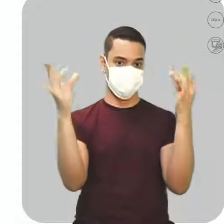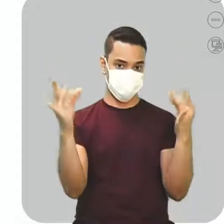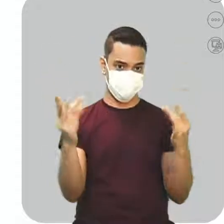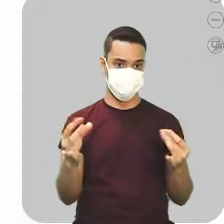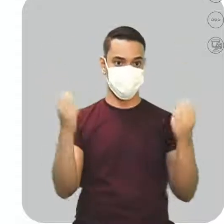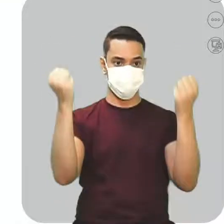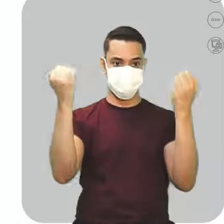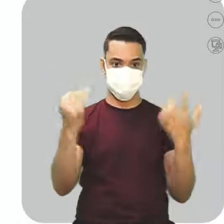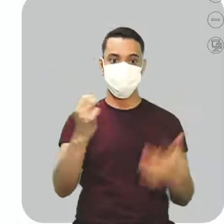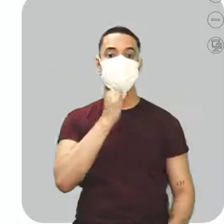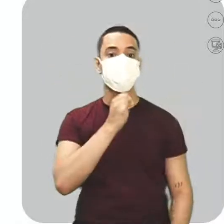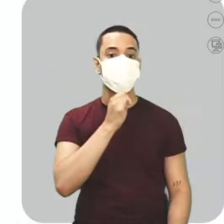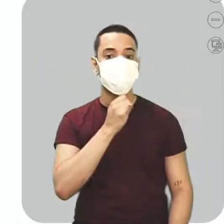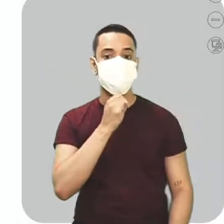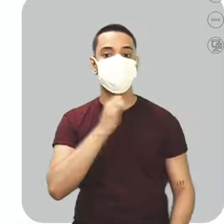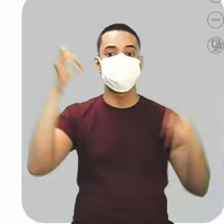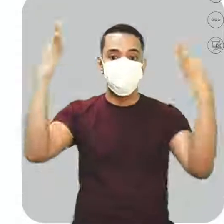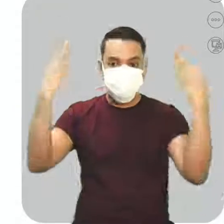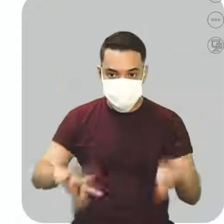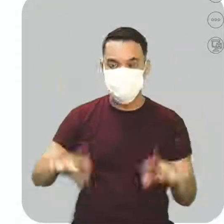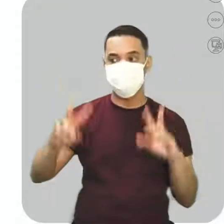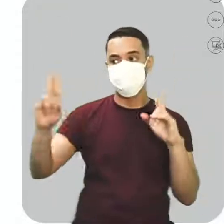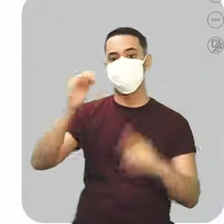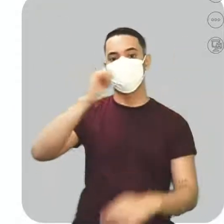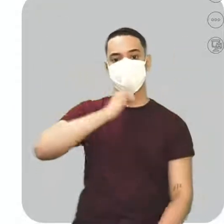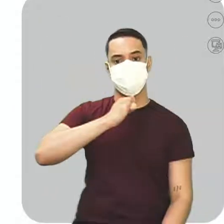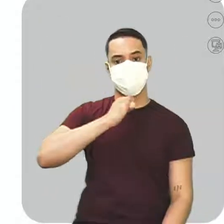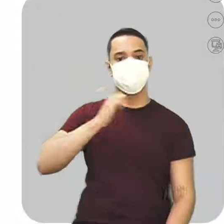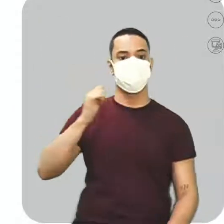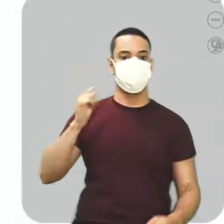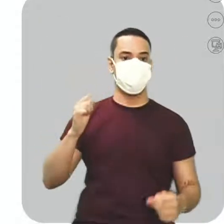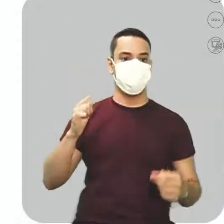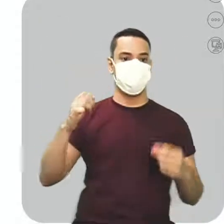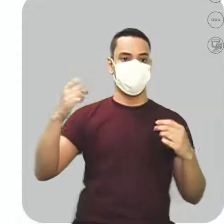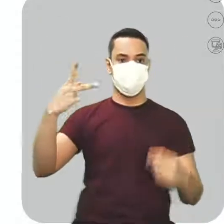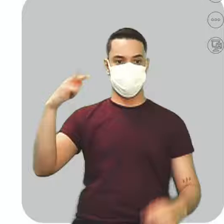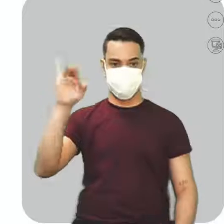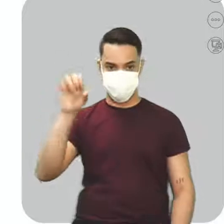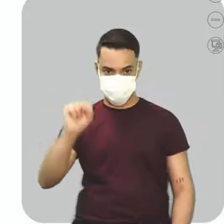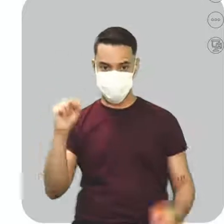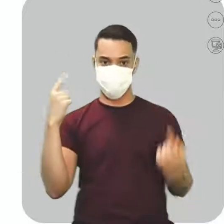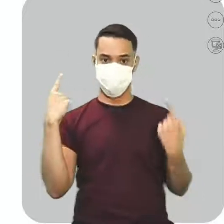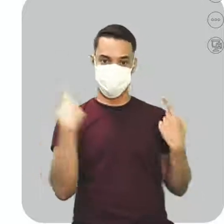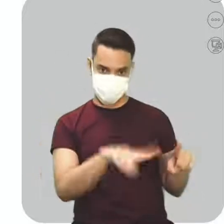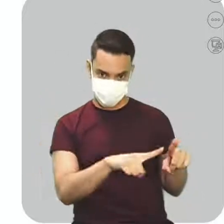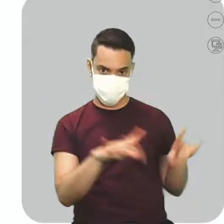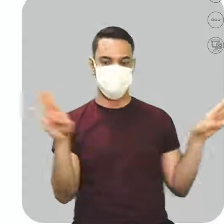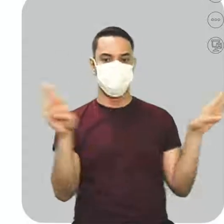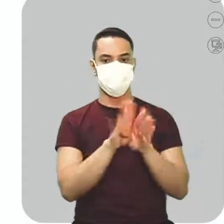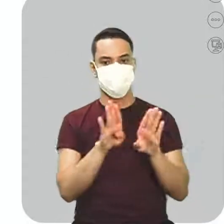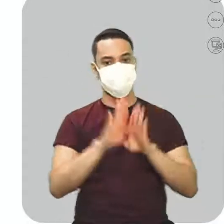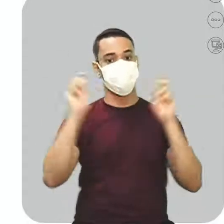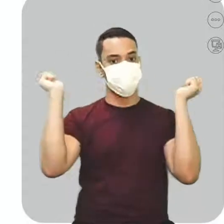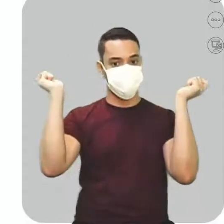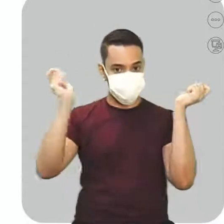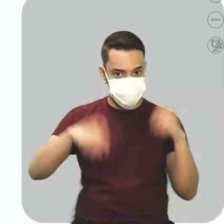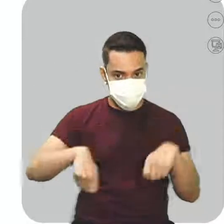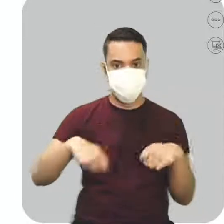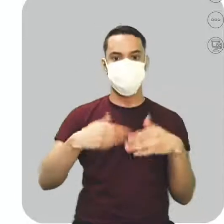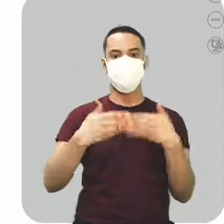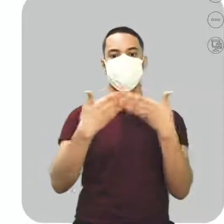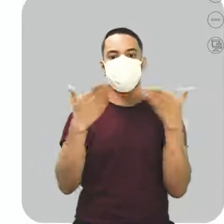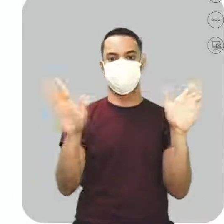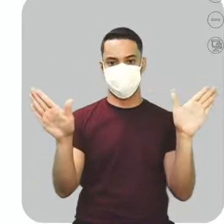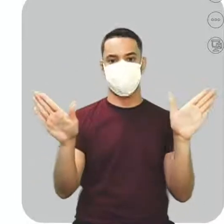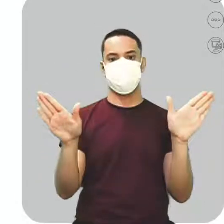confirmá-la com o exemplo. Prós e contras, há de amplificá-la.